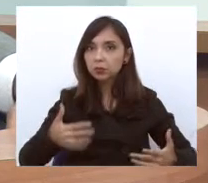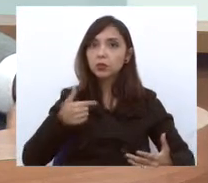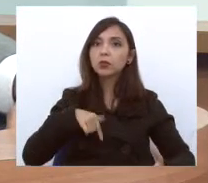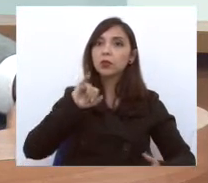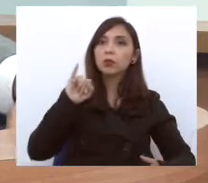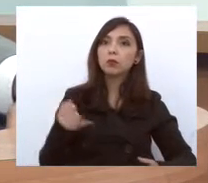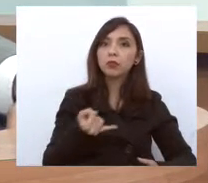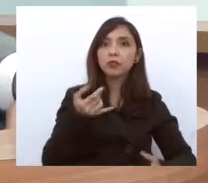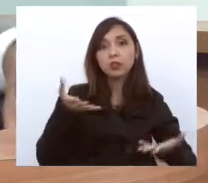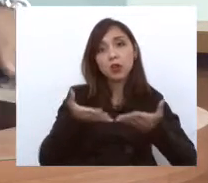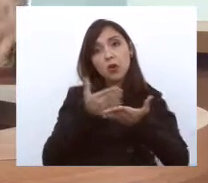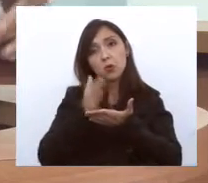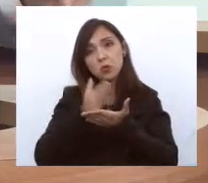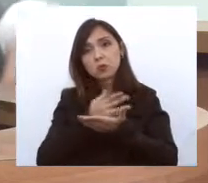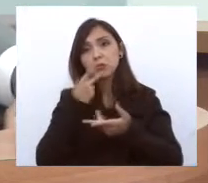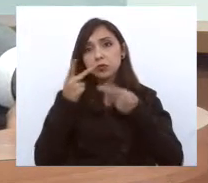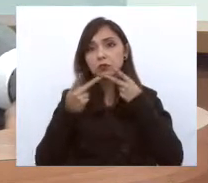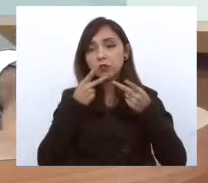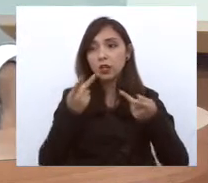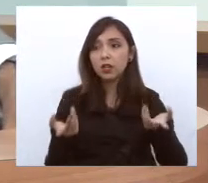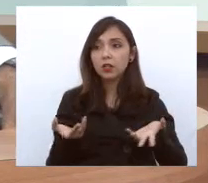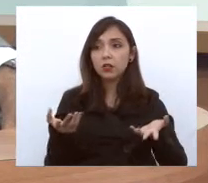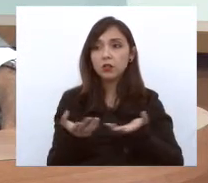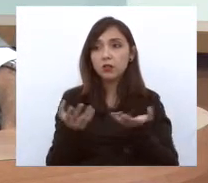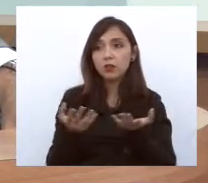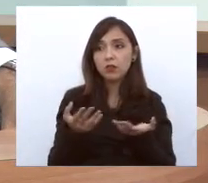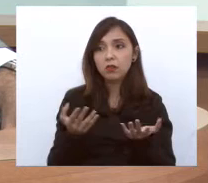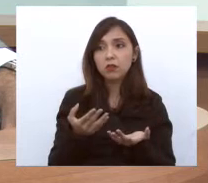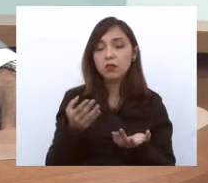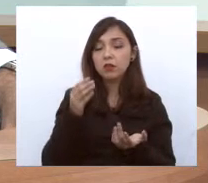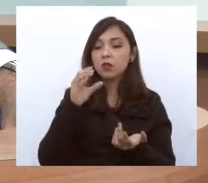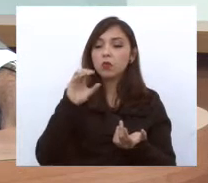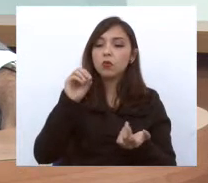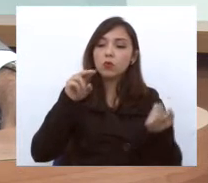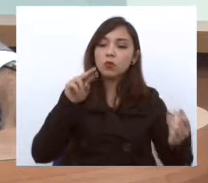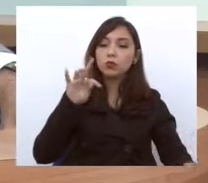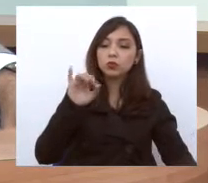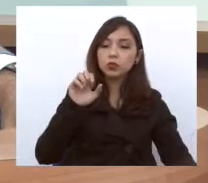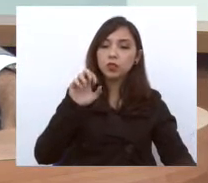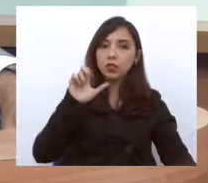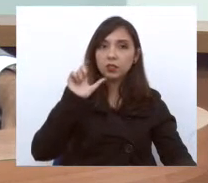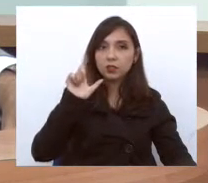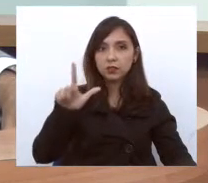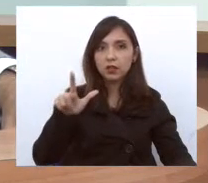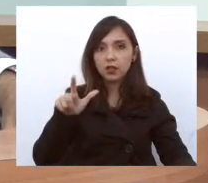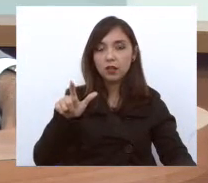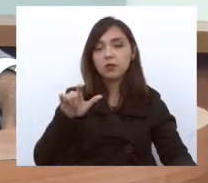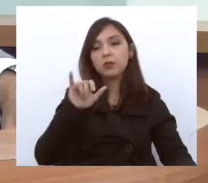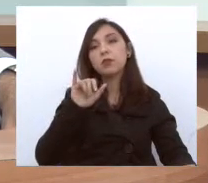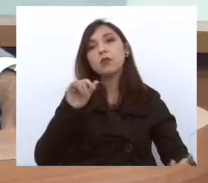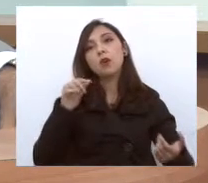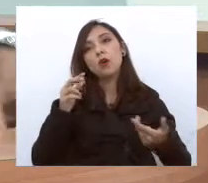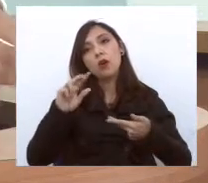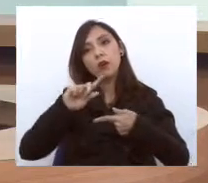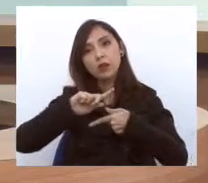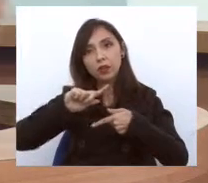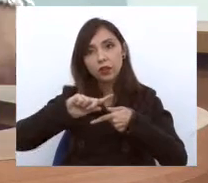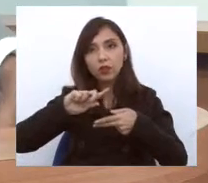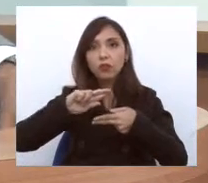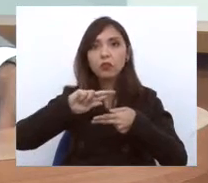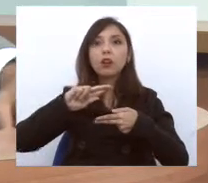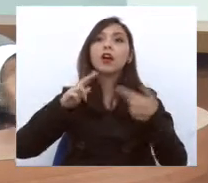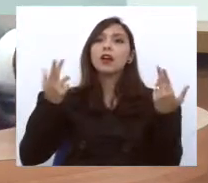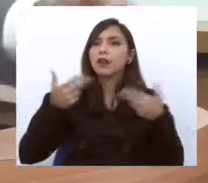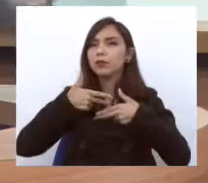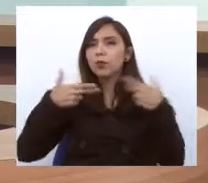oportunidade de pontuar algumas vezes com relação, por exemplo, à Imobiliária Continental. A Infraero, que deve para o município, o